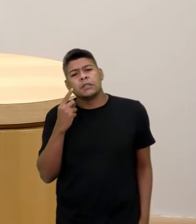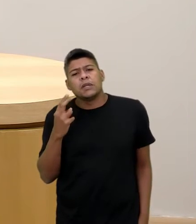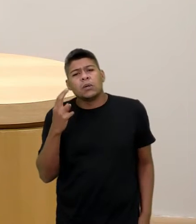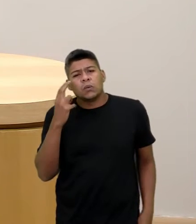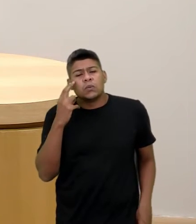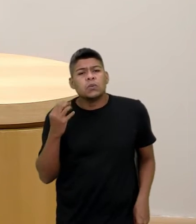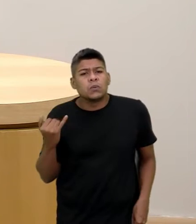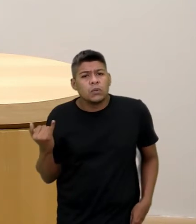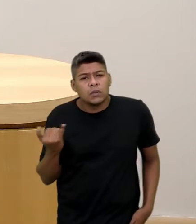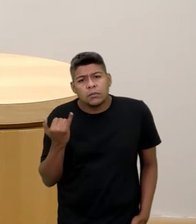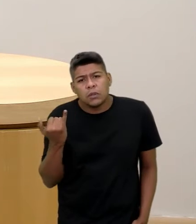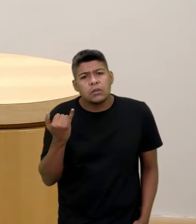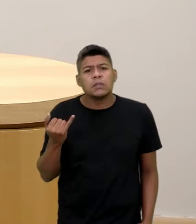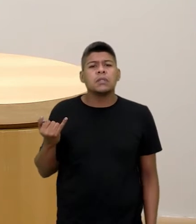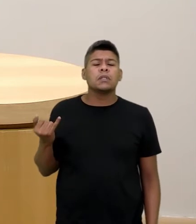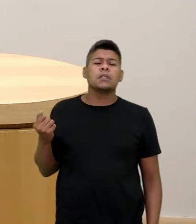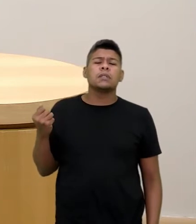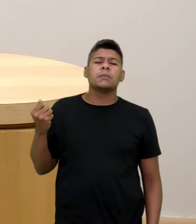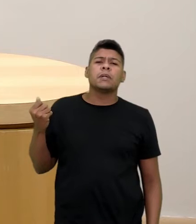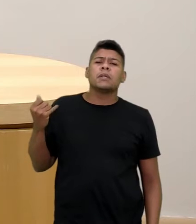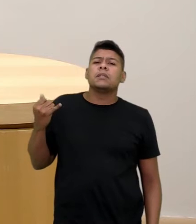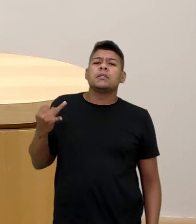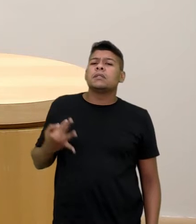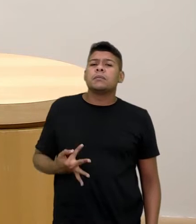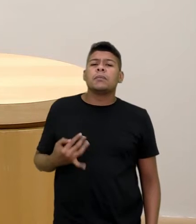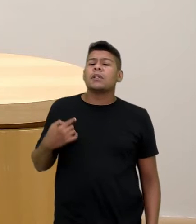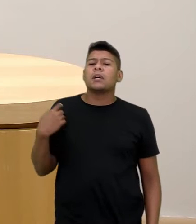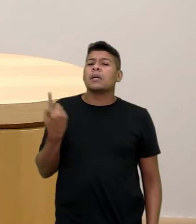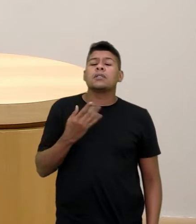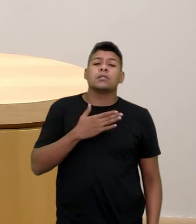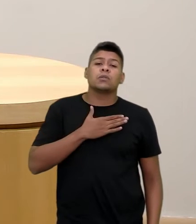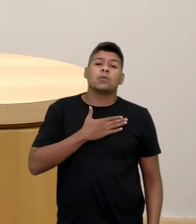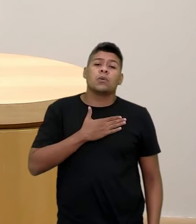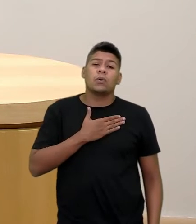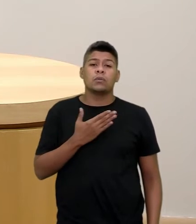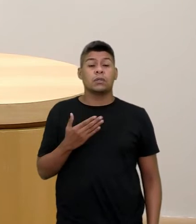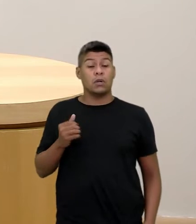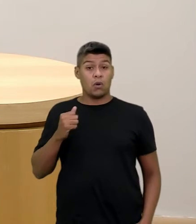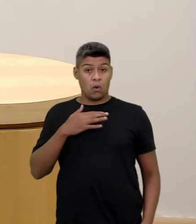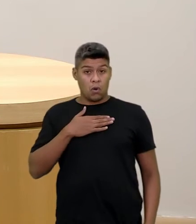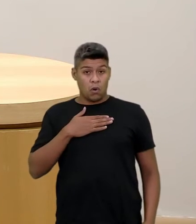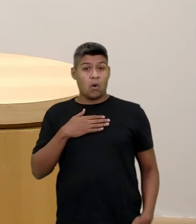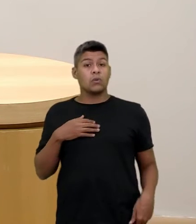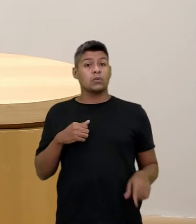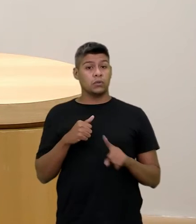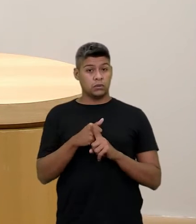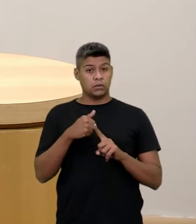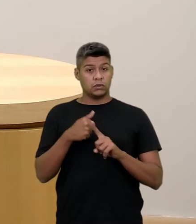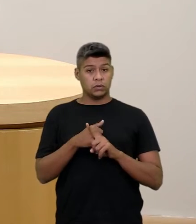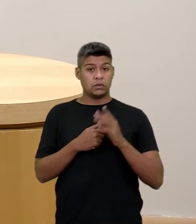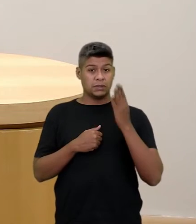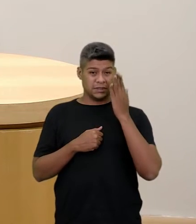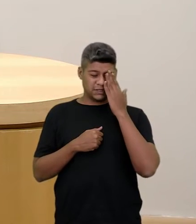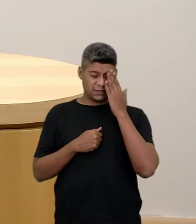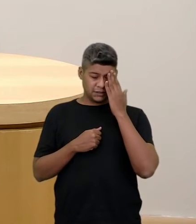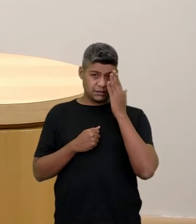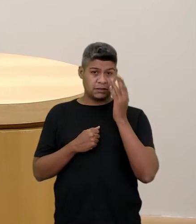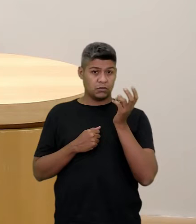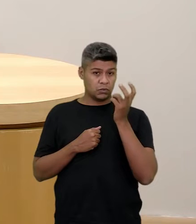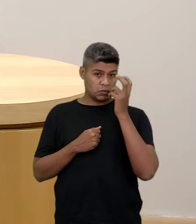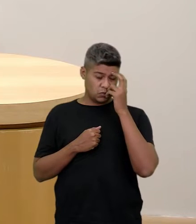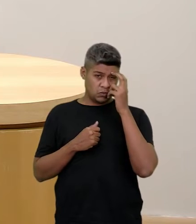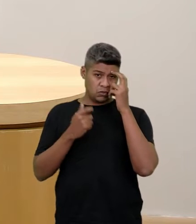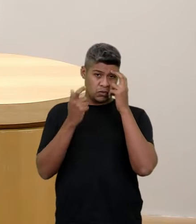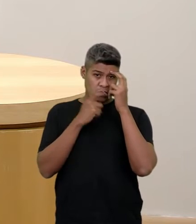ela é importante até para explicar aquilo que a gente gosta muito. Eu gosto muito de luta e sabendo um pouco mais de cultura, eu